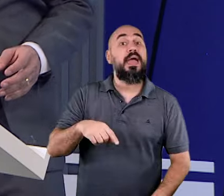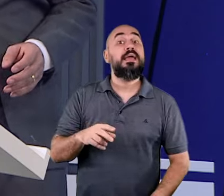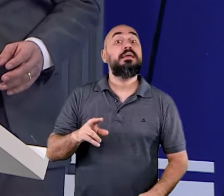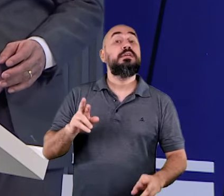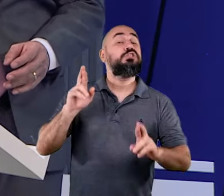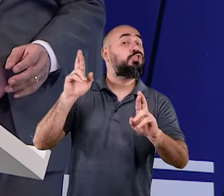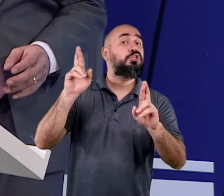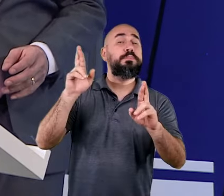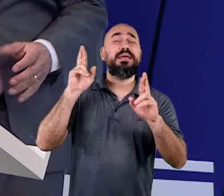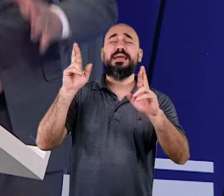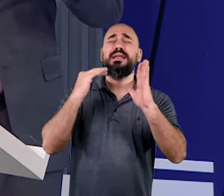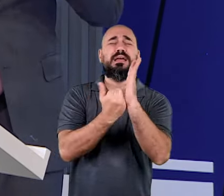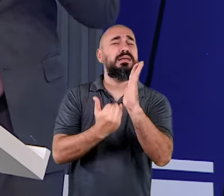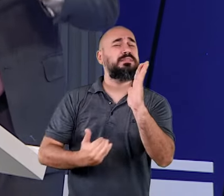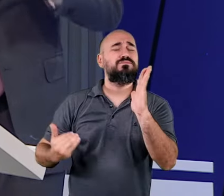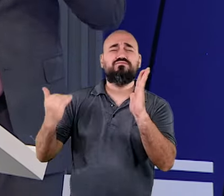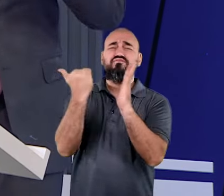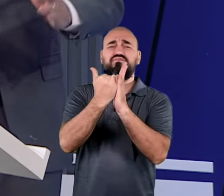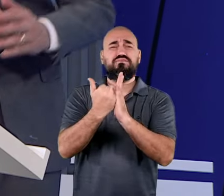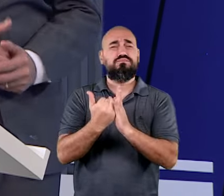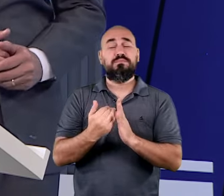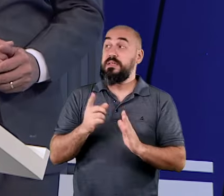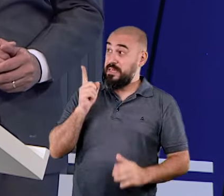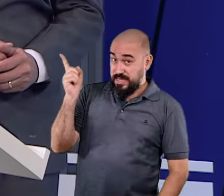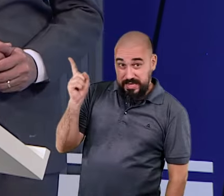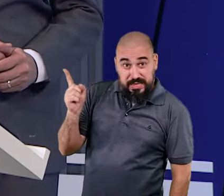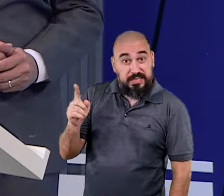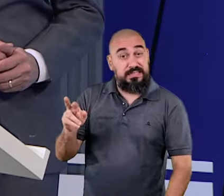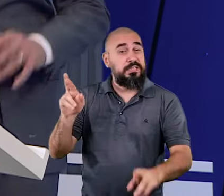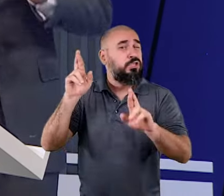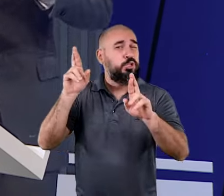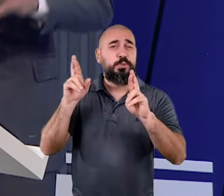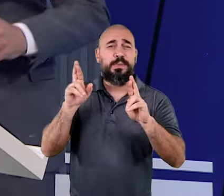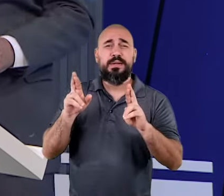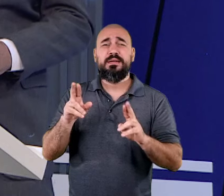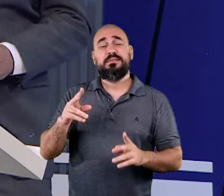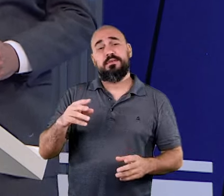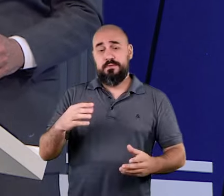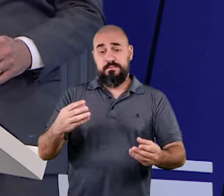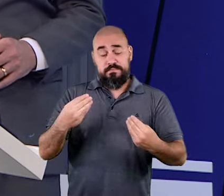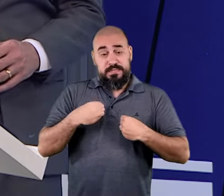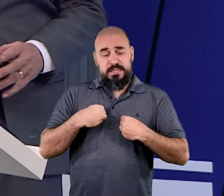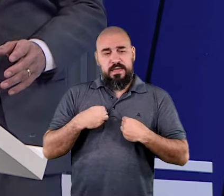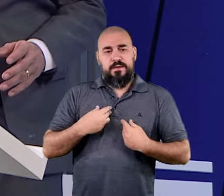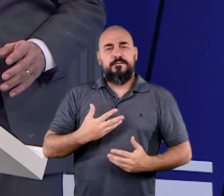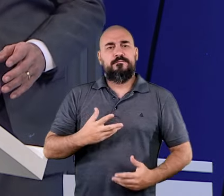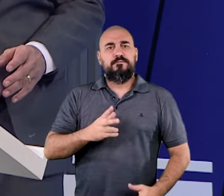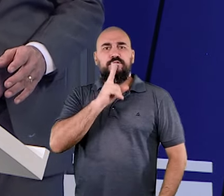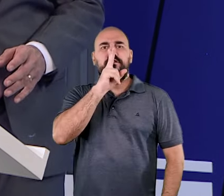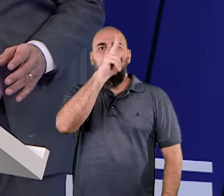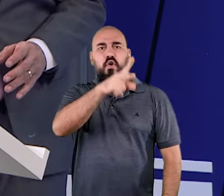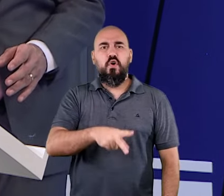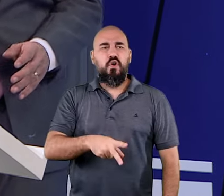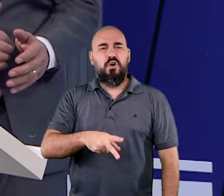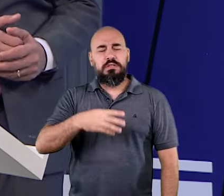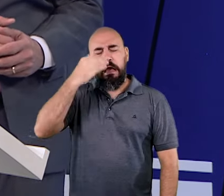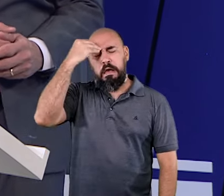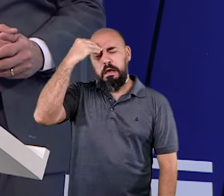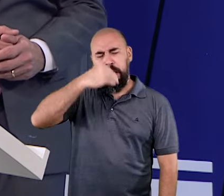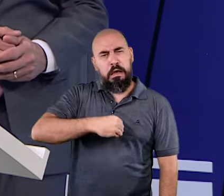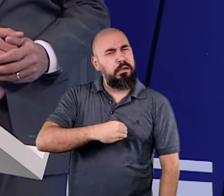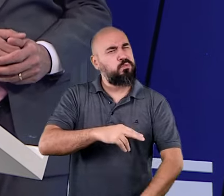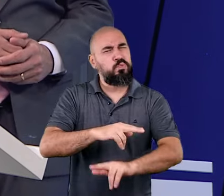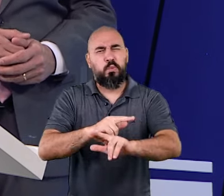a razão pela qual você não deve desistir da vida. É a razão pela qual você precisa